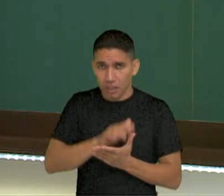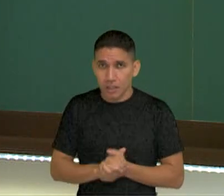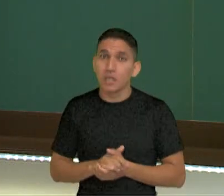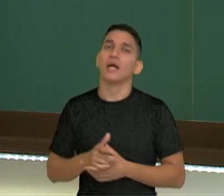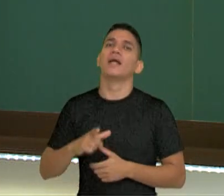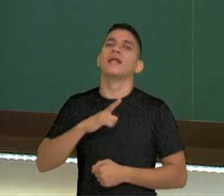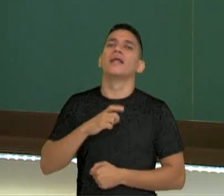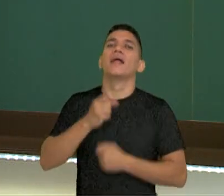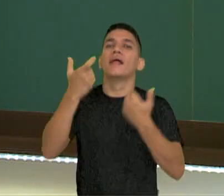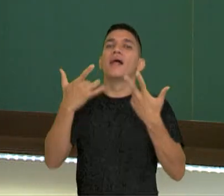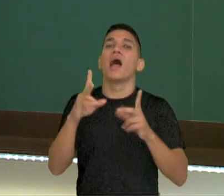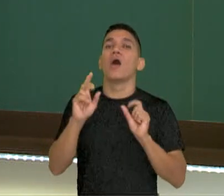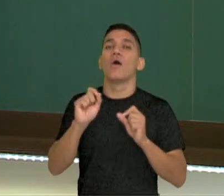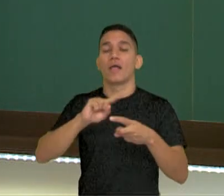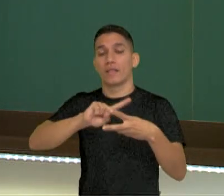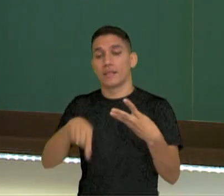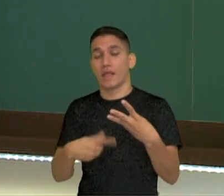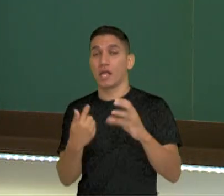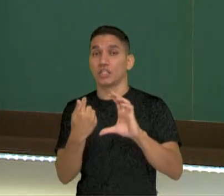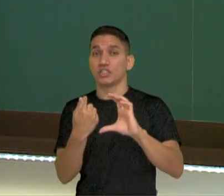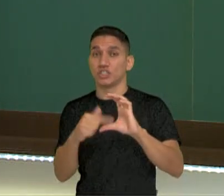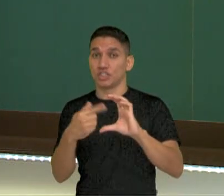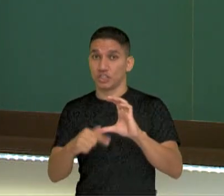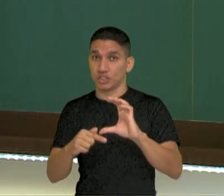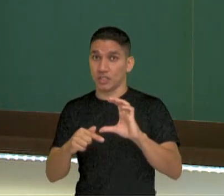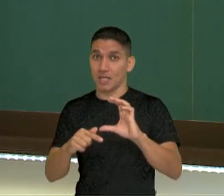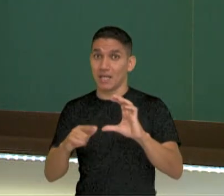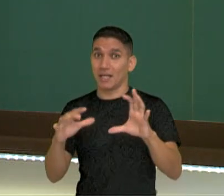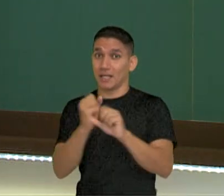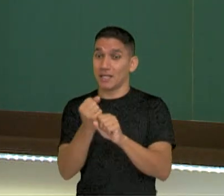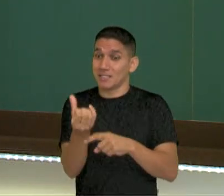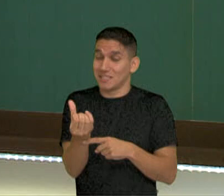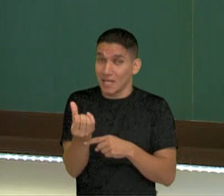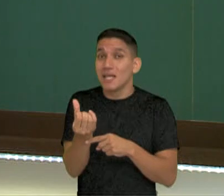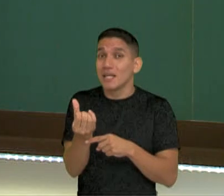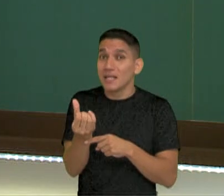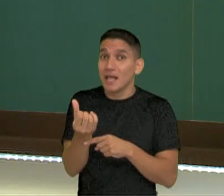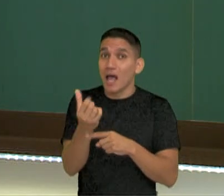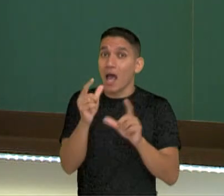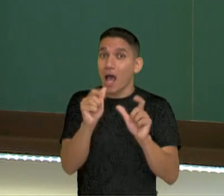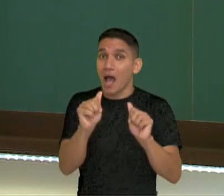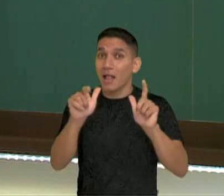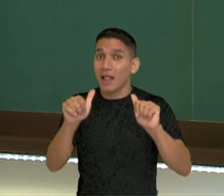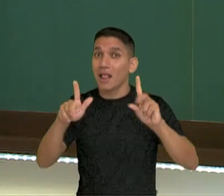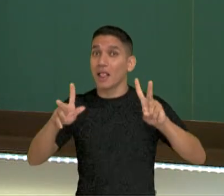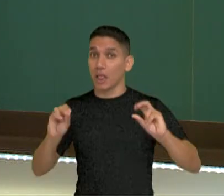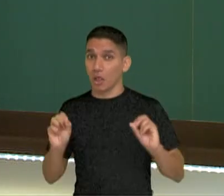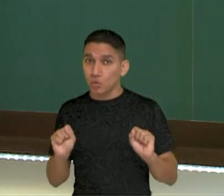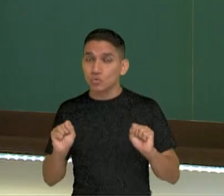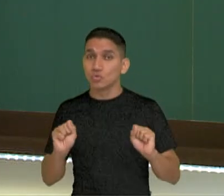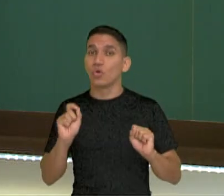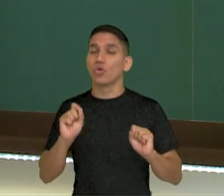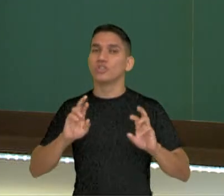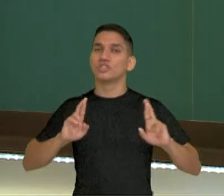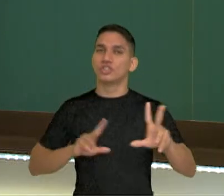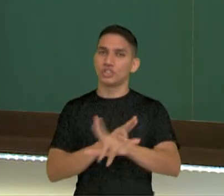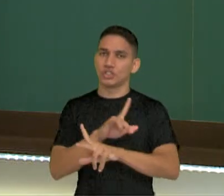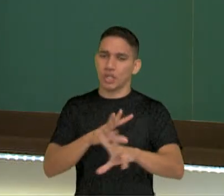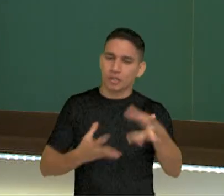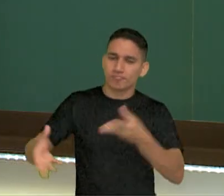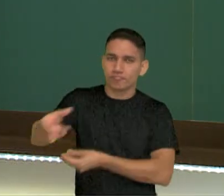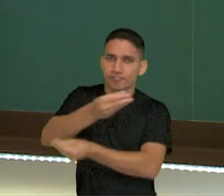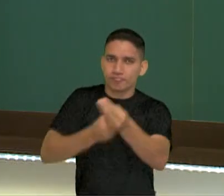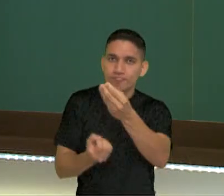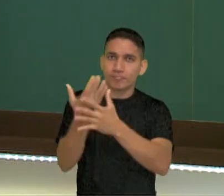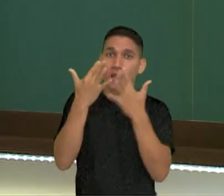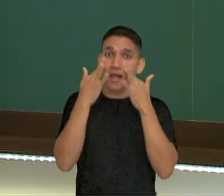ó, tá dizendo aqui que eu tenho 3 genes, então vão ser 6 alelos diferentes interagindo para formar o fenótipo. Então tá aqui,